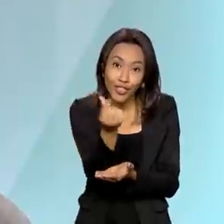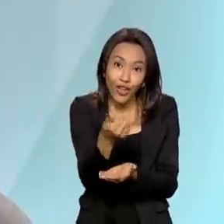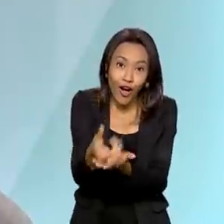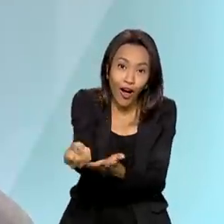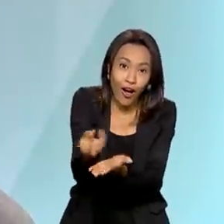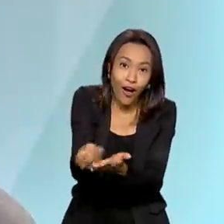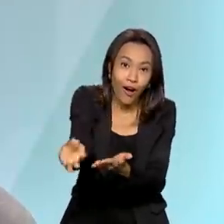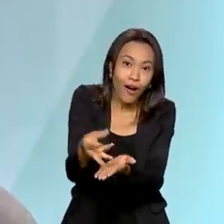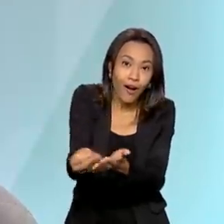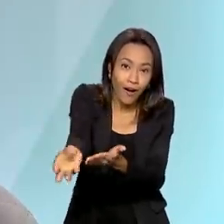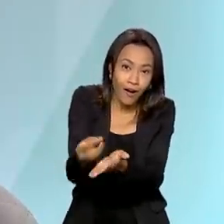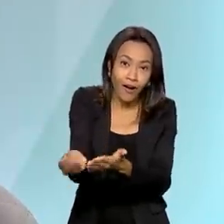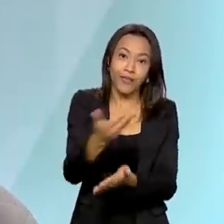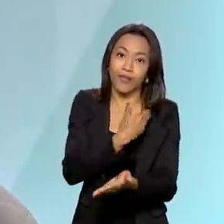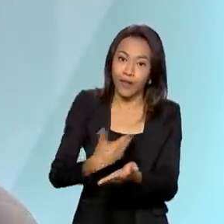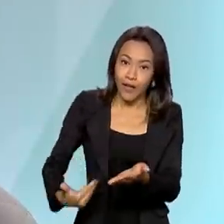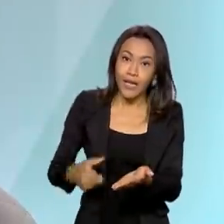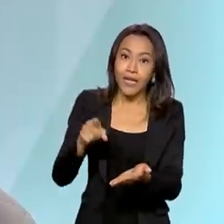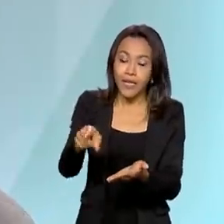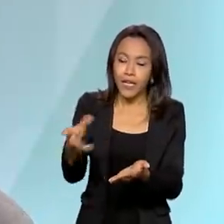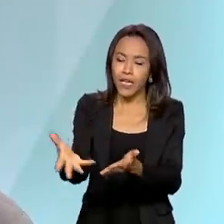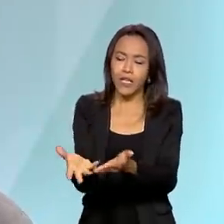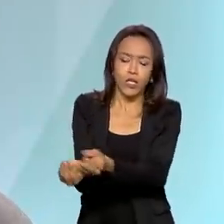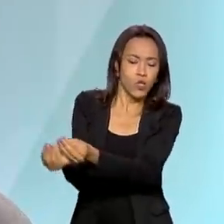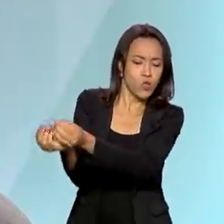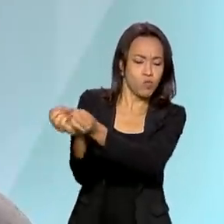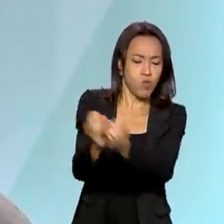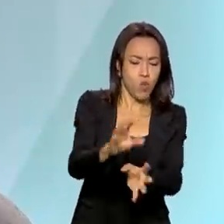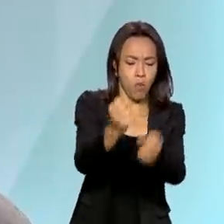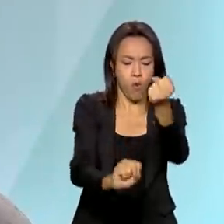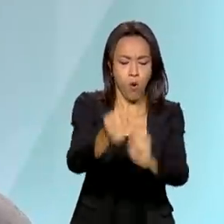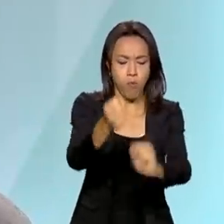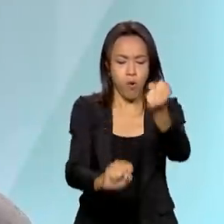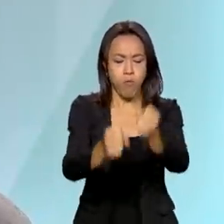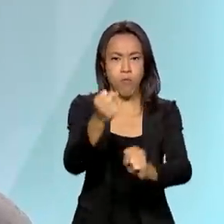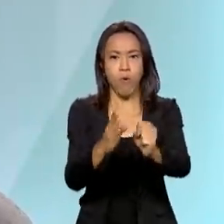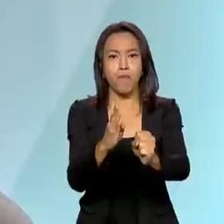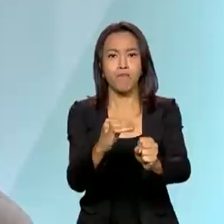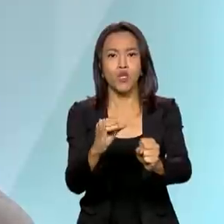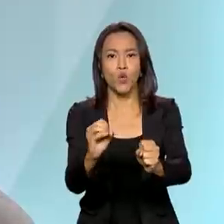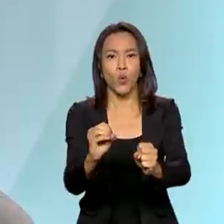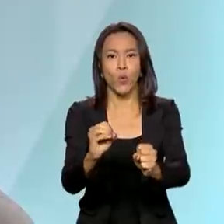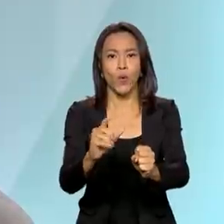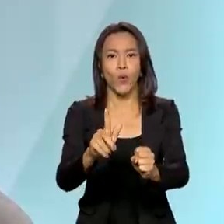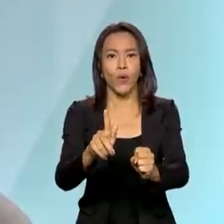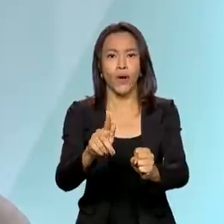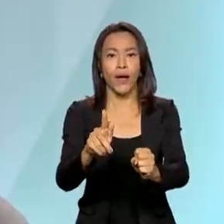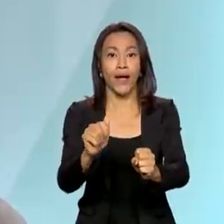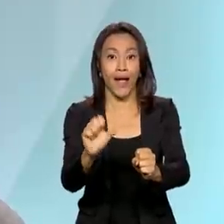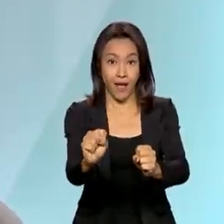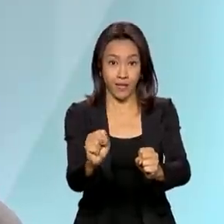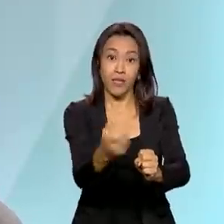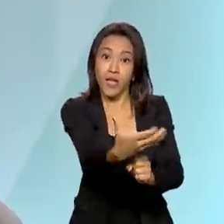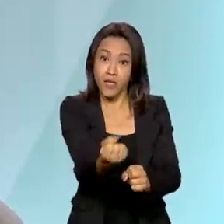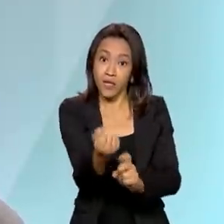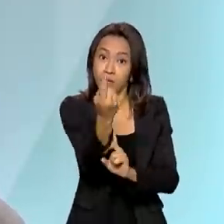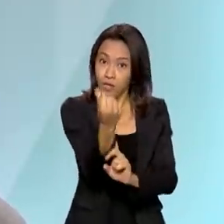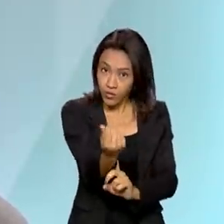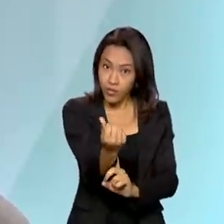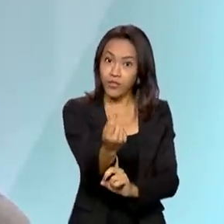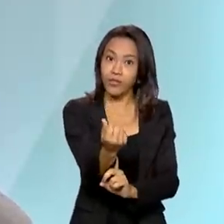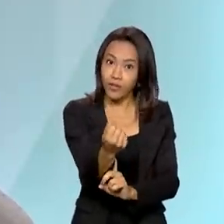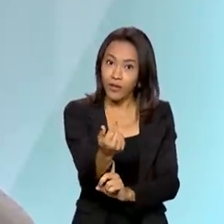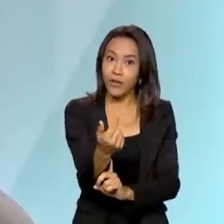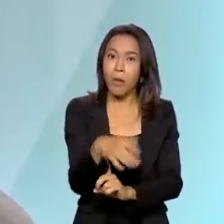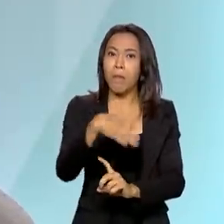e jogava numa usina de biogás e recebia pela energia gerada por esse resíduo. Todo mês ele recebendo